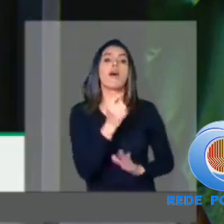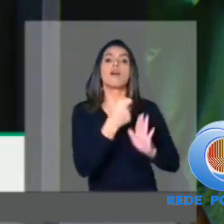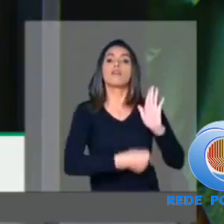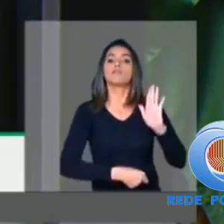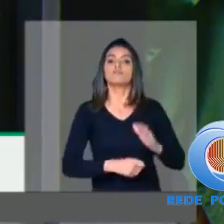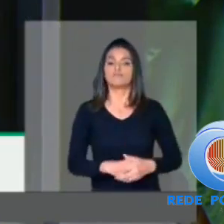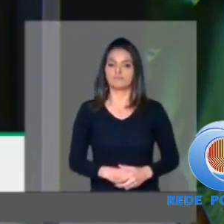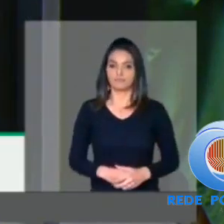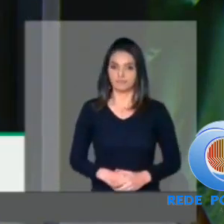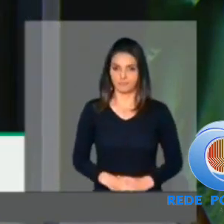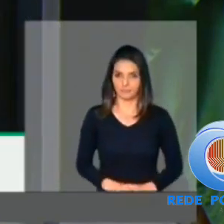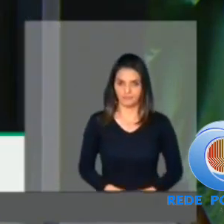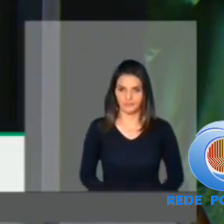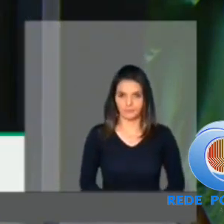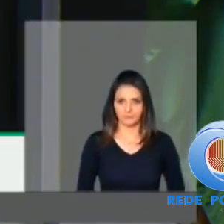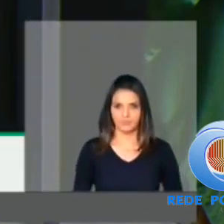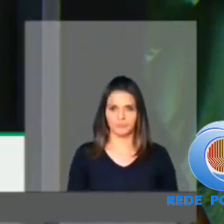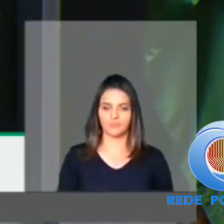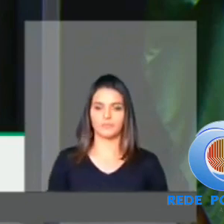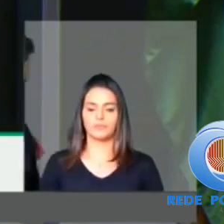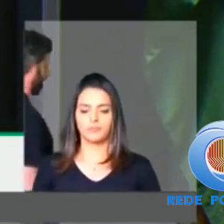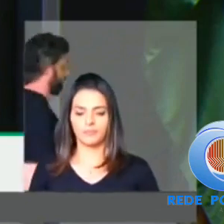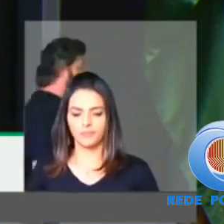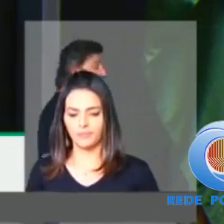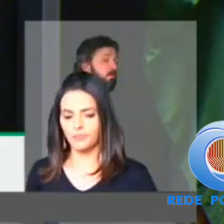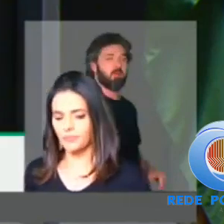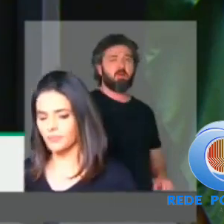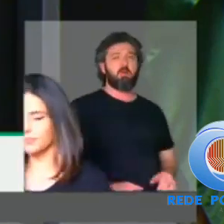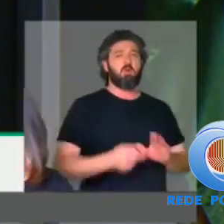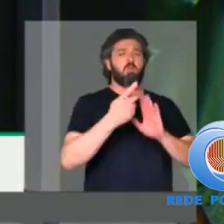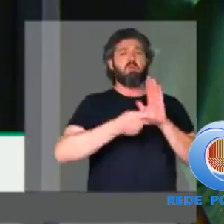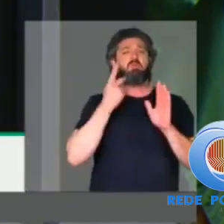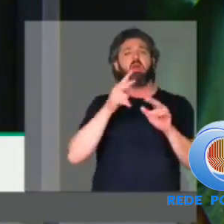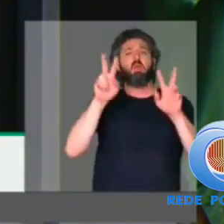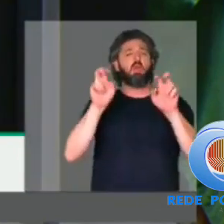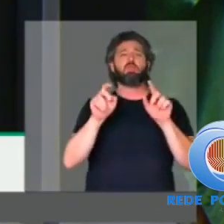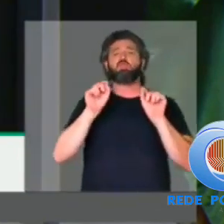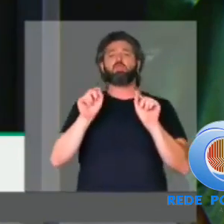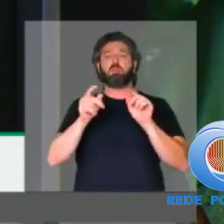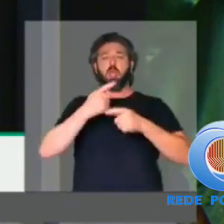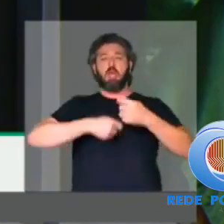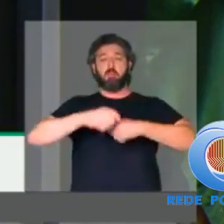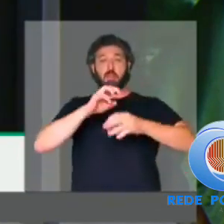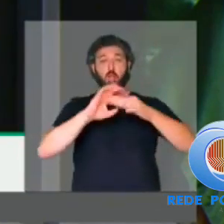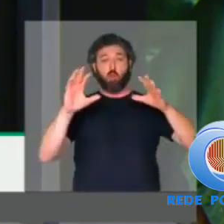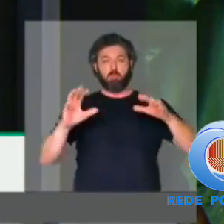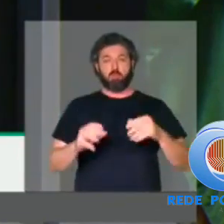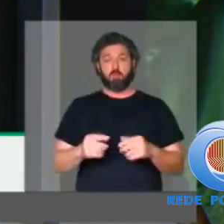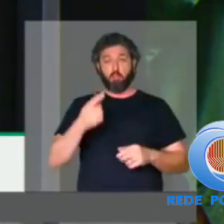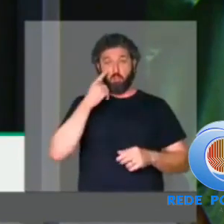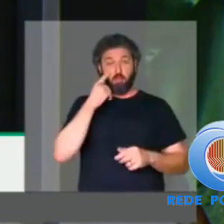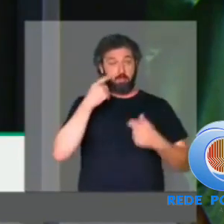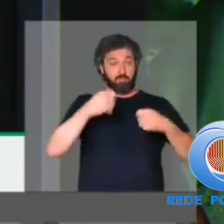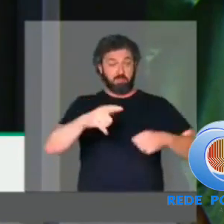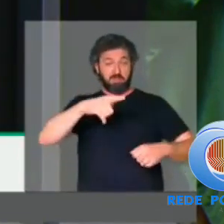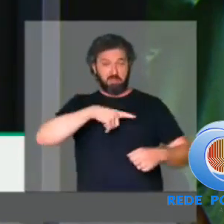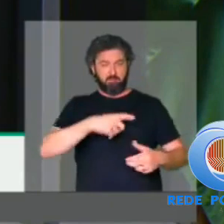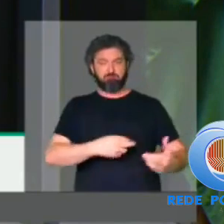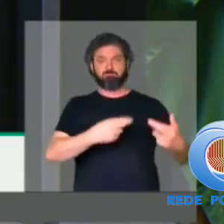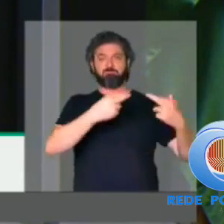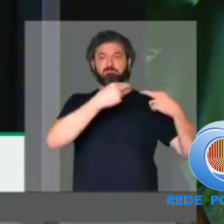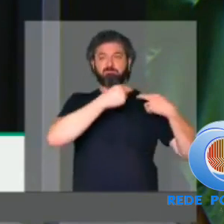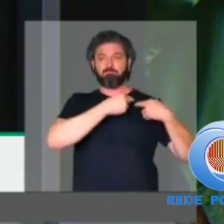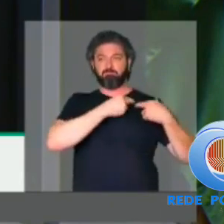falava sobre a liberdade econômica. A liberdade econômica deve ser exercida com